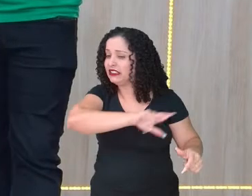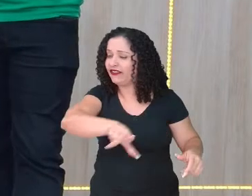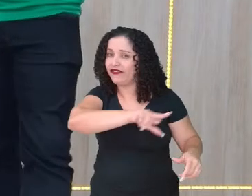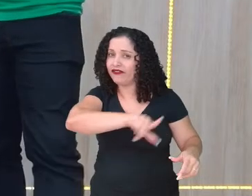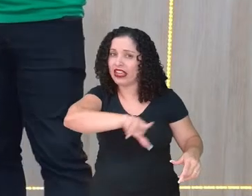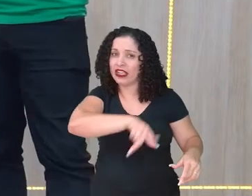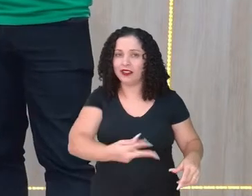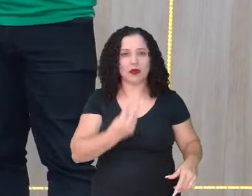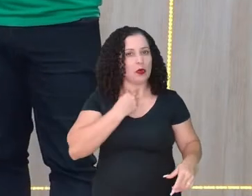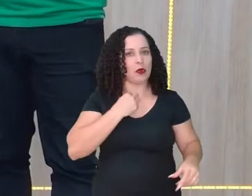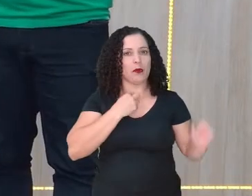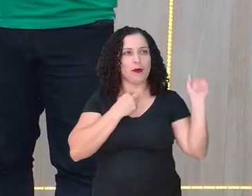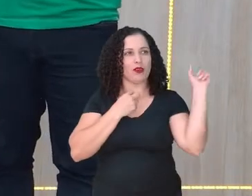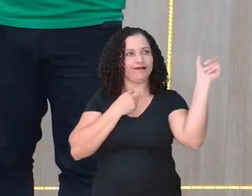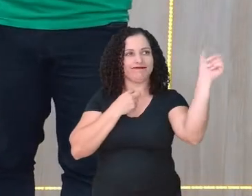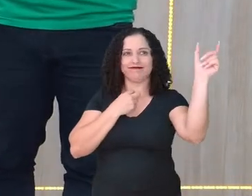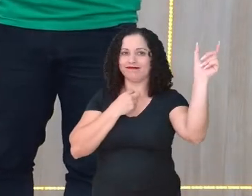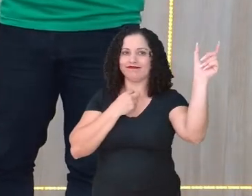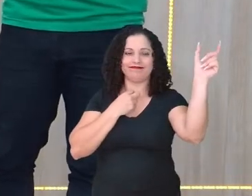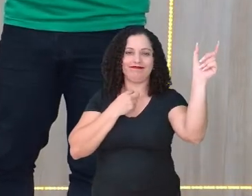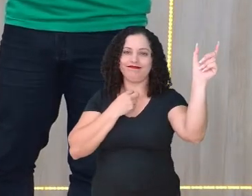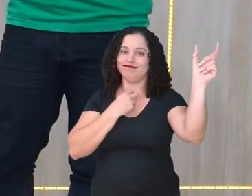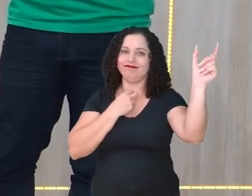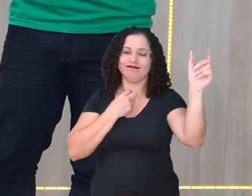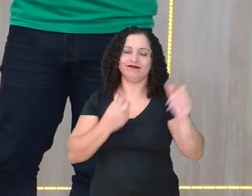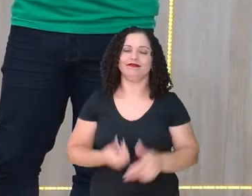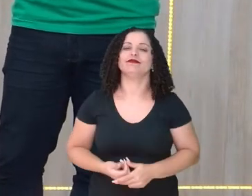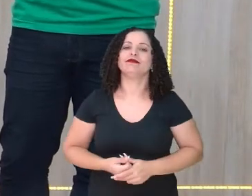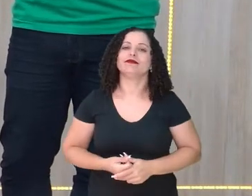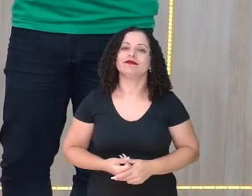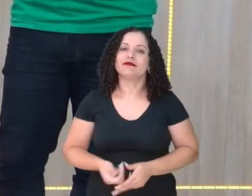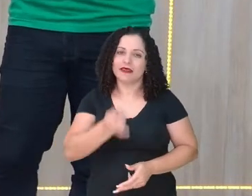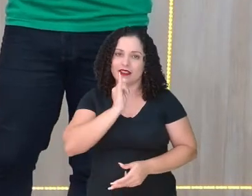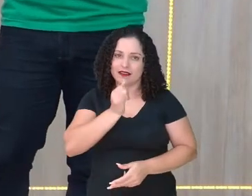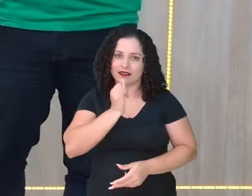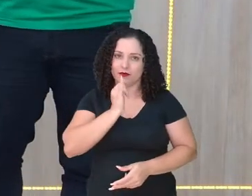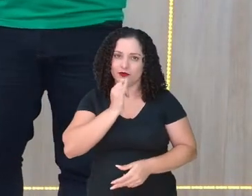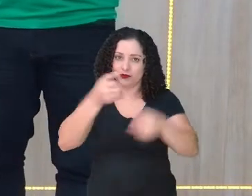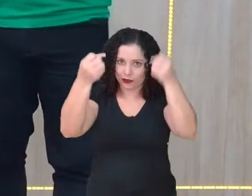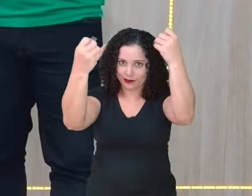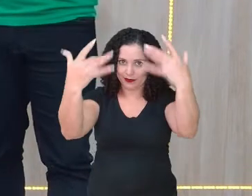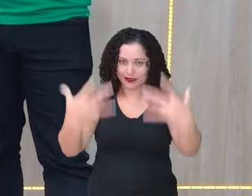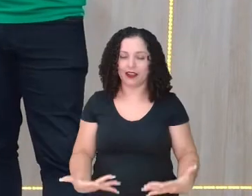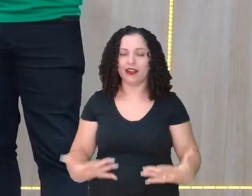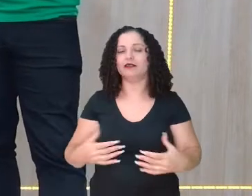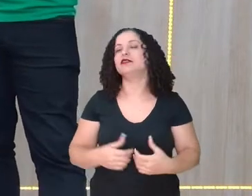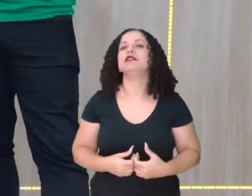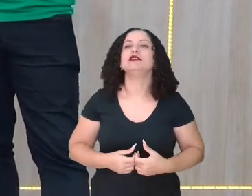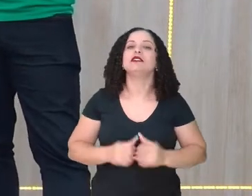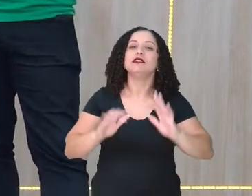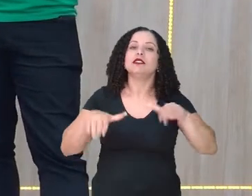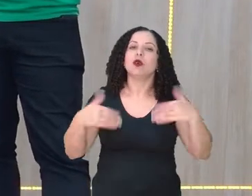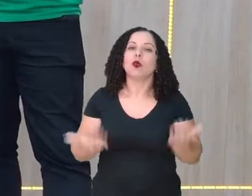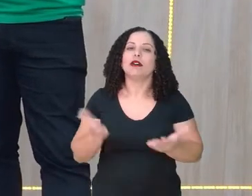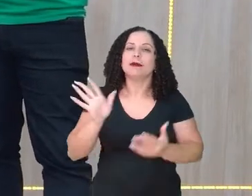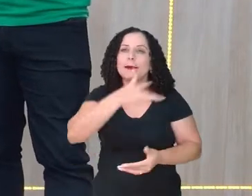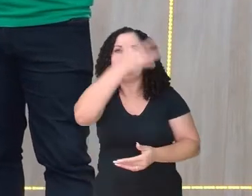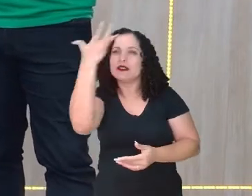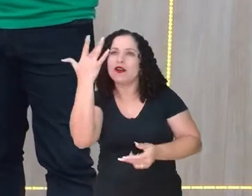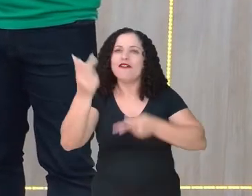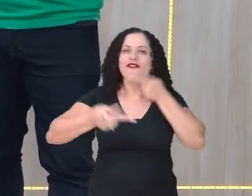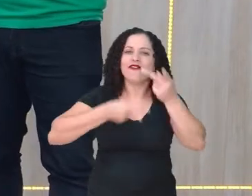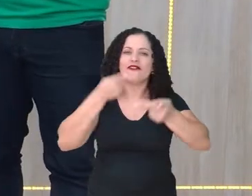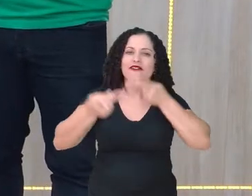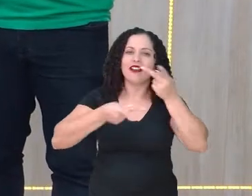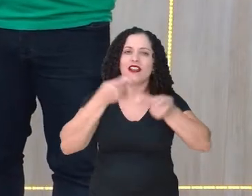posso usar o where. Deixa eu te contar algo que acontece com bastante frequência. Quando alguém quer dizer algo assim para alguém